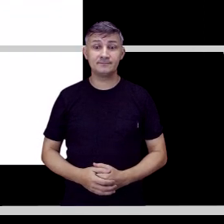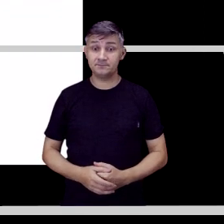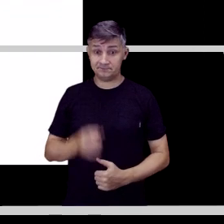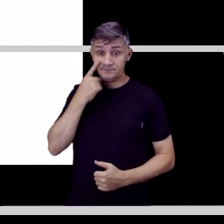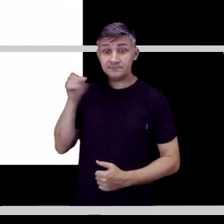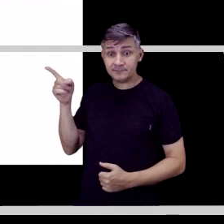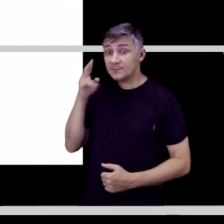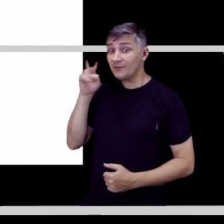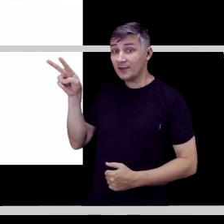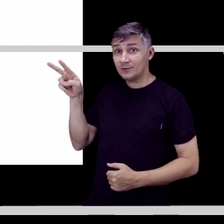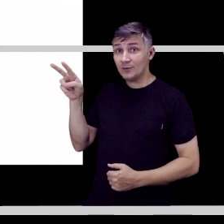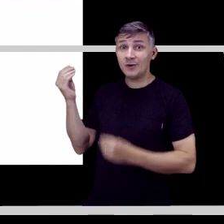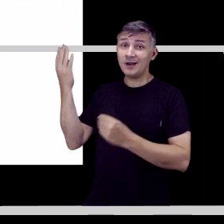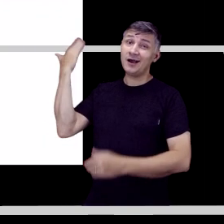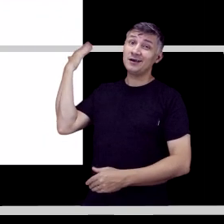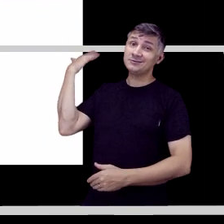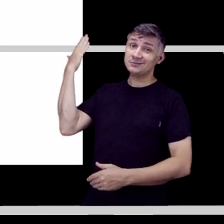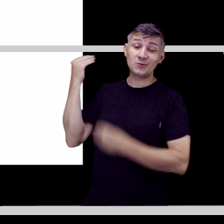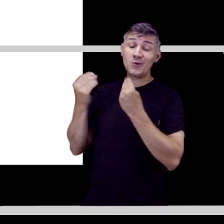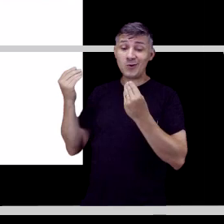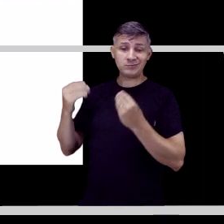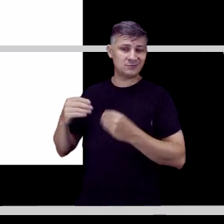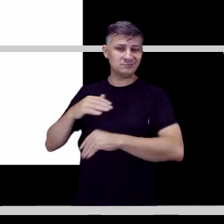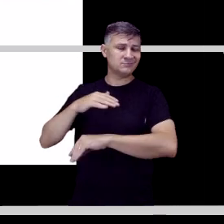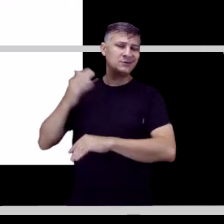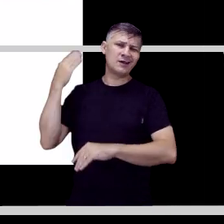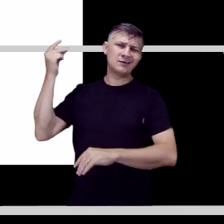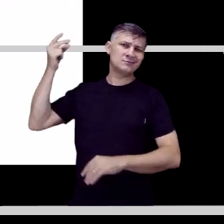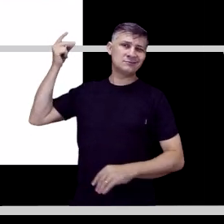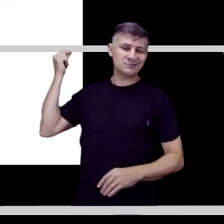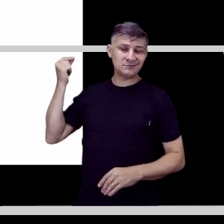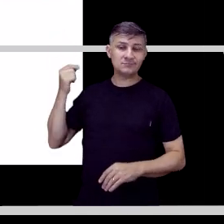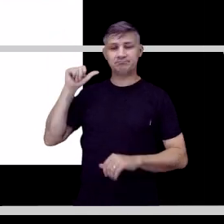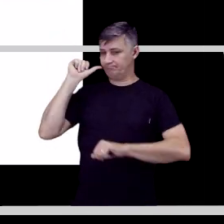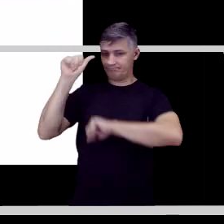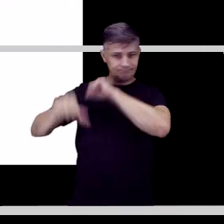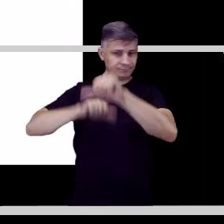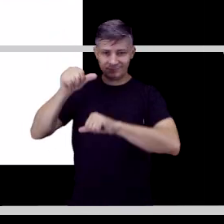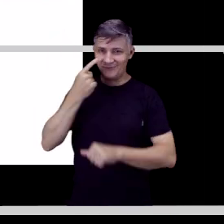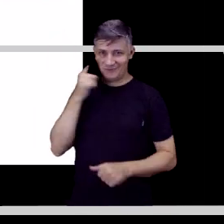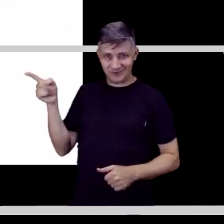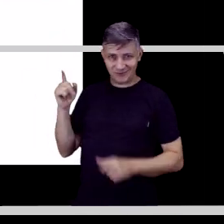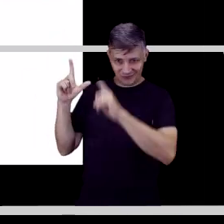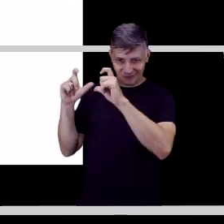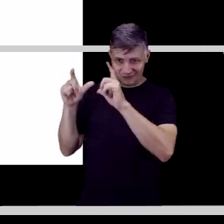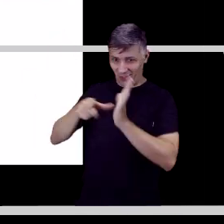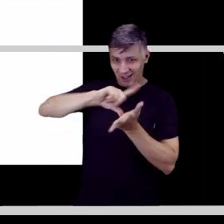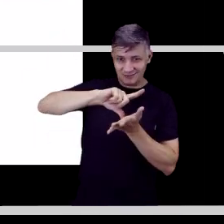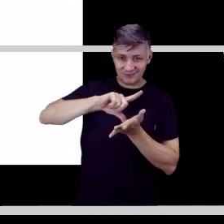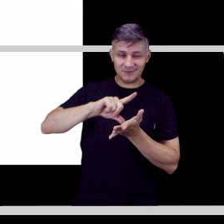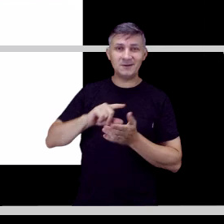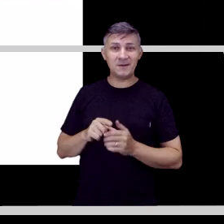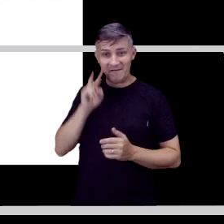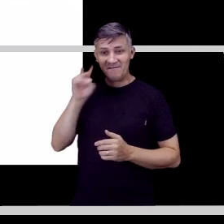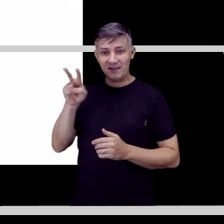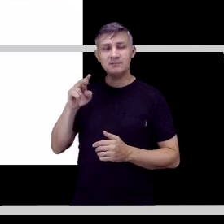Aqui, então, a gente está vendo o que era, né, esse pátio anteriormente e o que ele se tornou, a gente viu na imagem anterior, vem